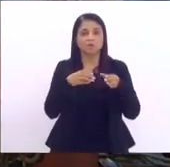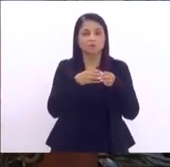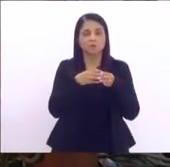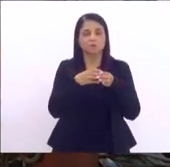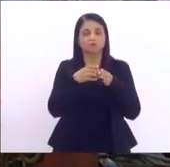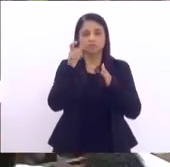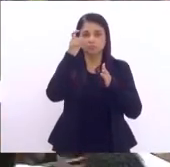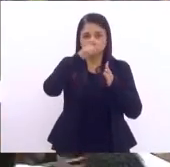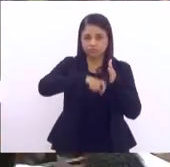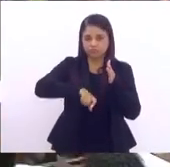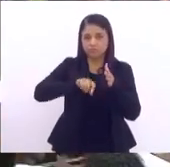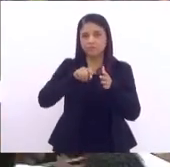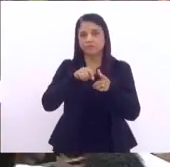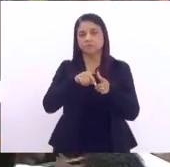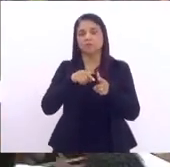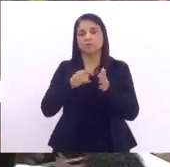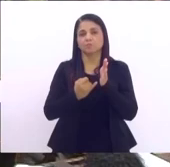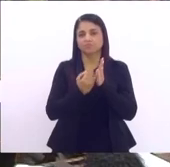Paulo.